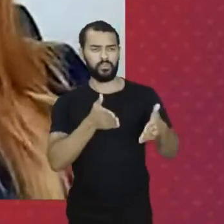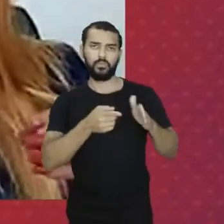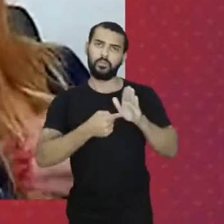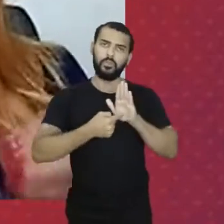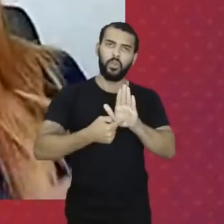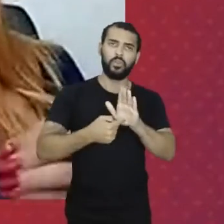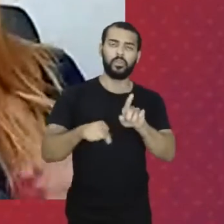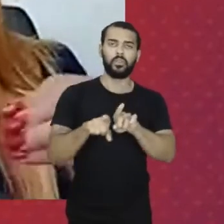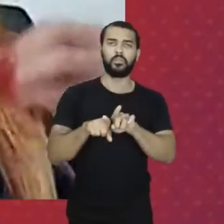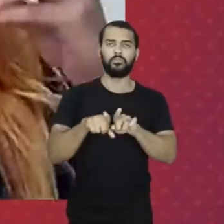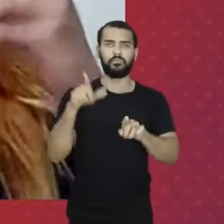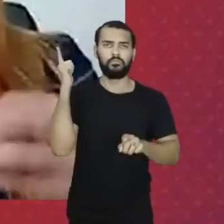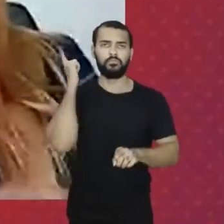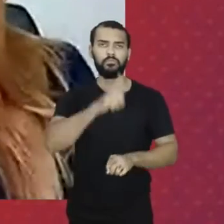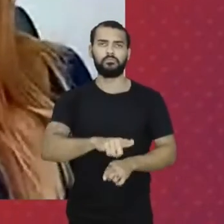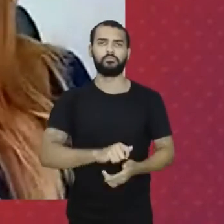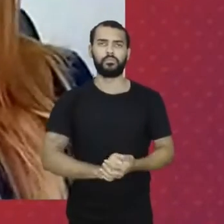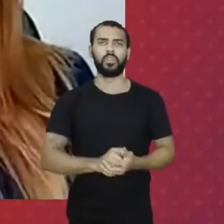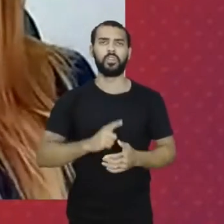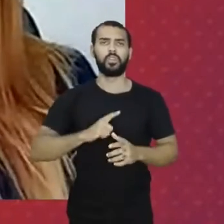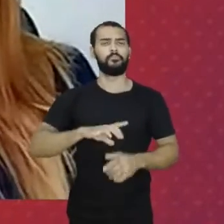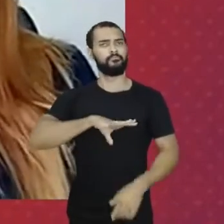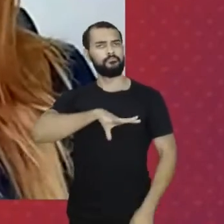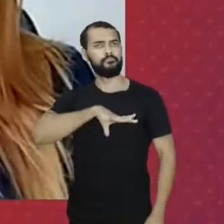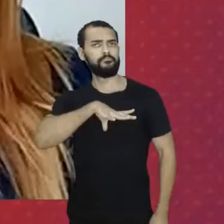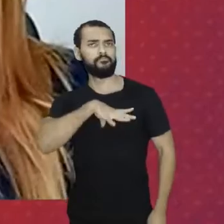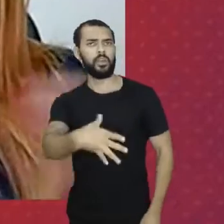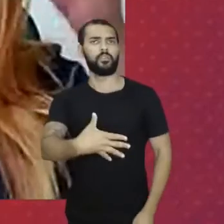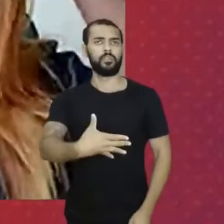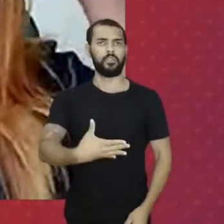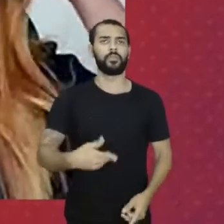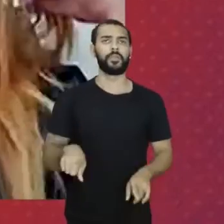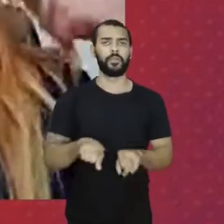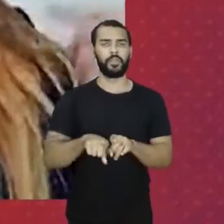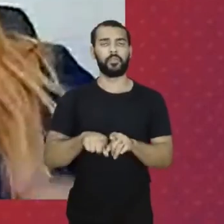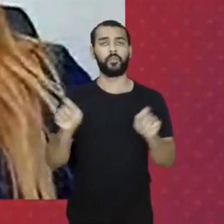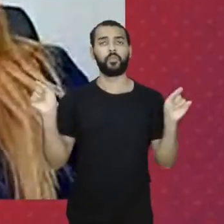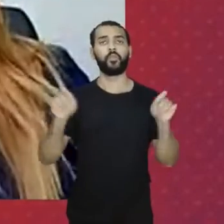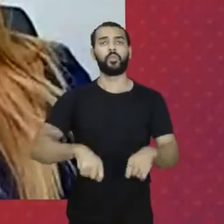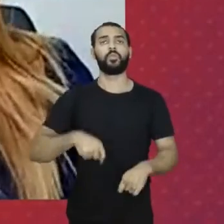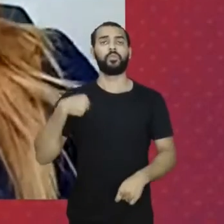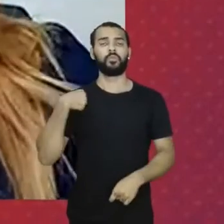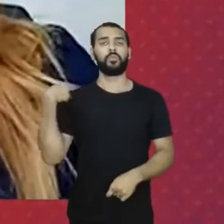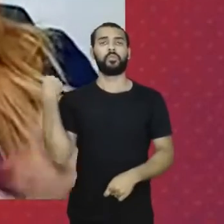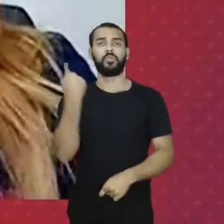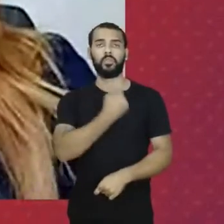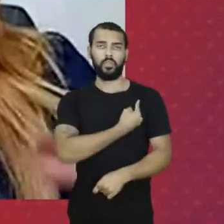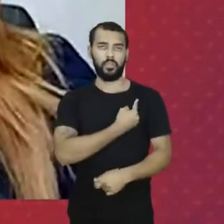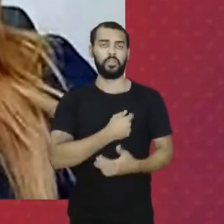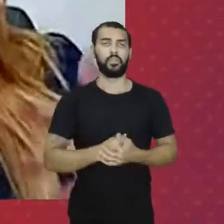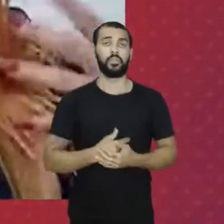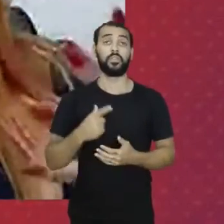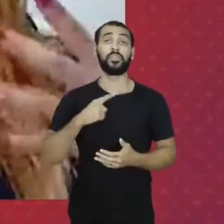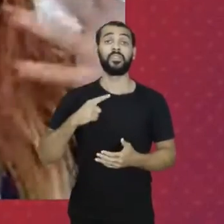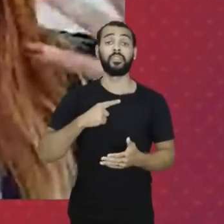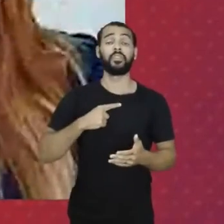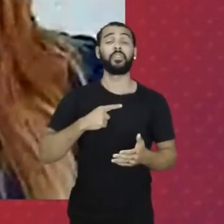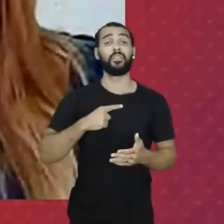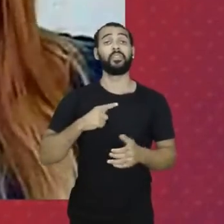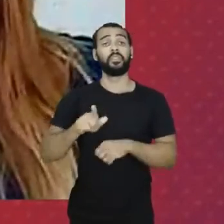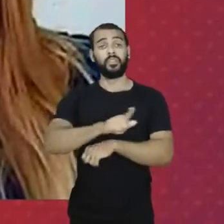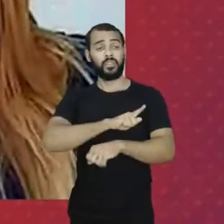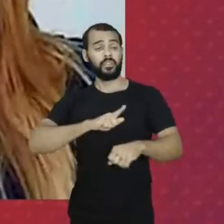mostrando que ele vai fazer as ousadias necessárias, né, para que a gente consiga ter uma gestão ainda